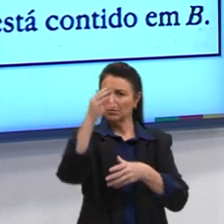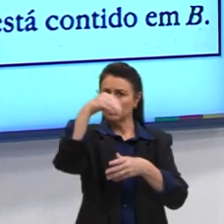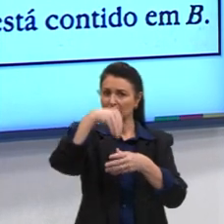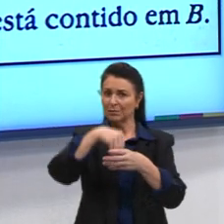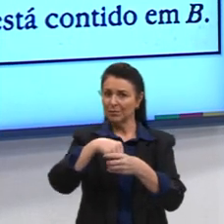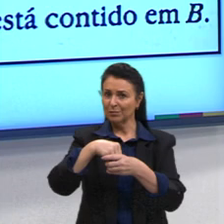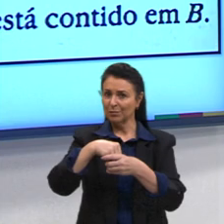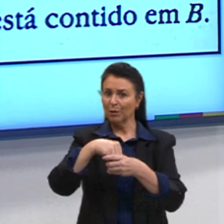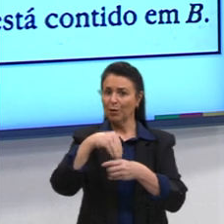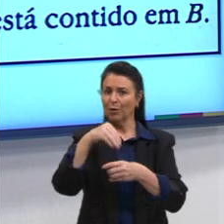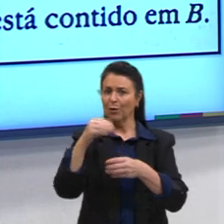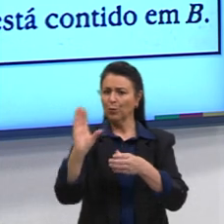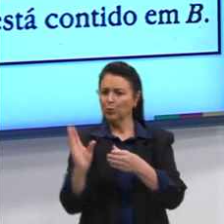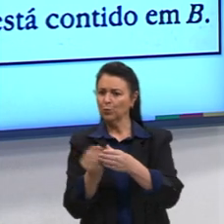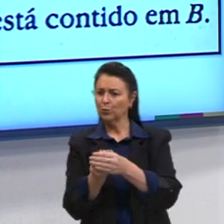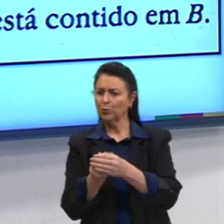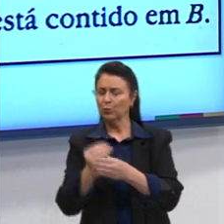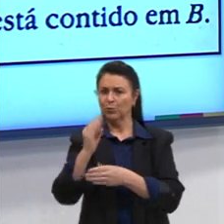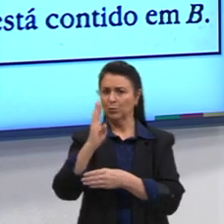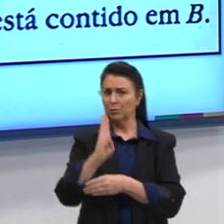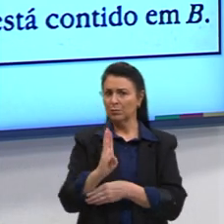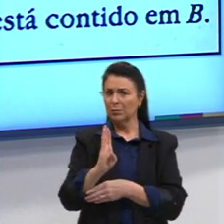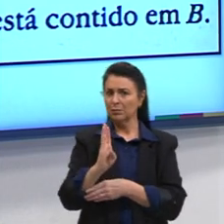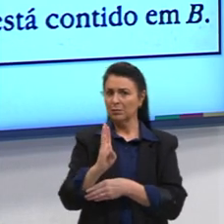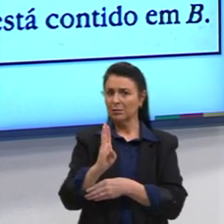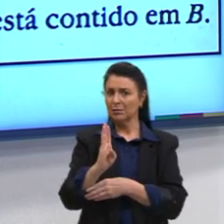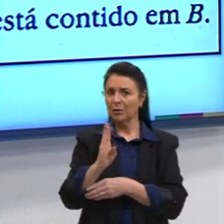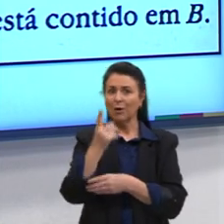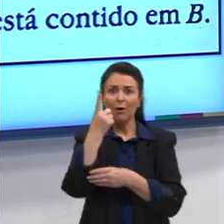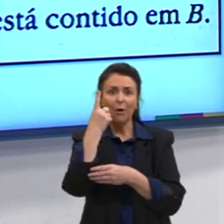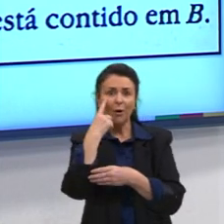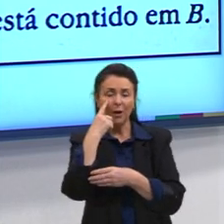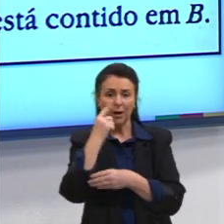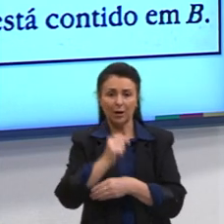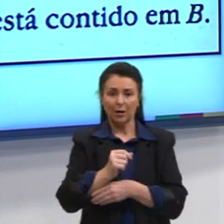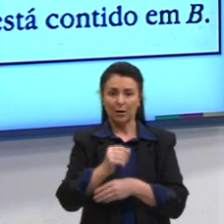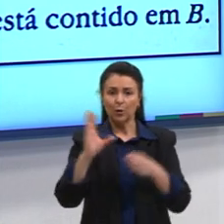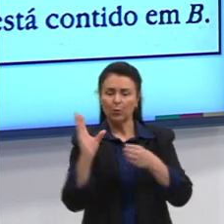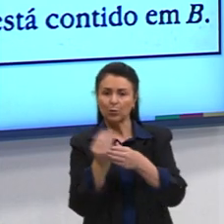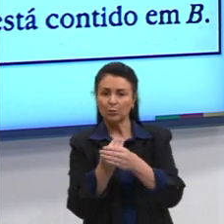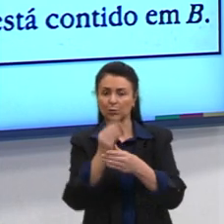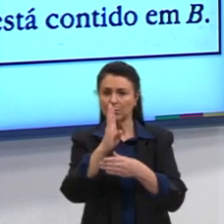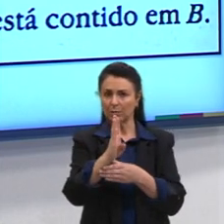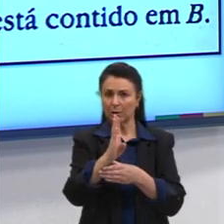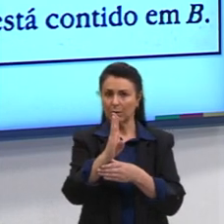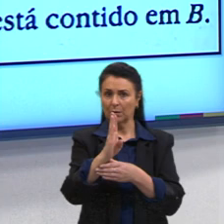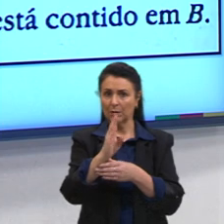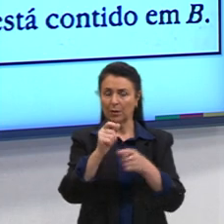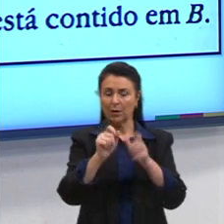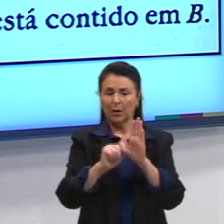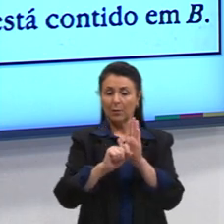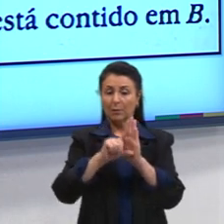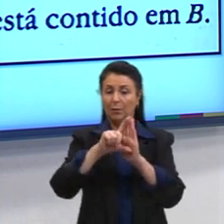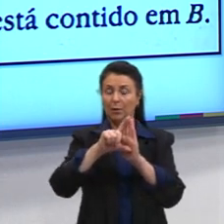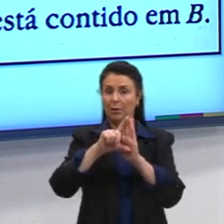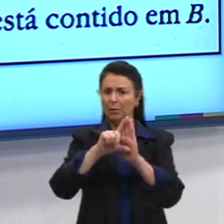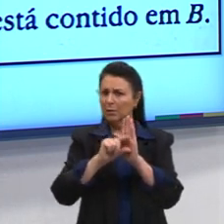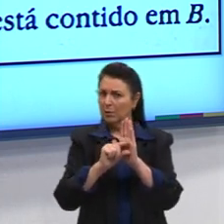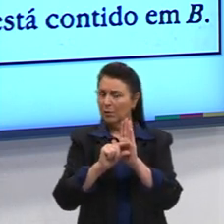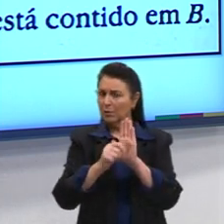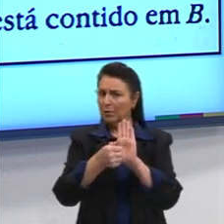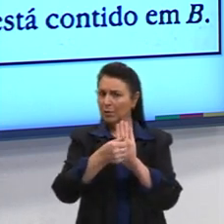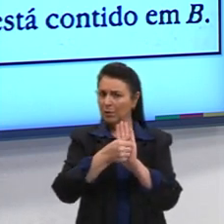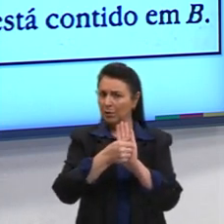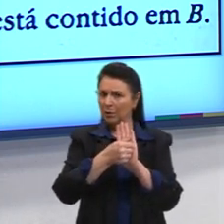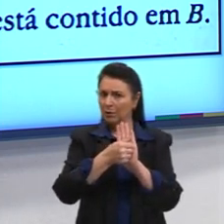no conjunto B ou seja Basta ver se o conjunto B é maior ou menor que a gente pode